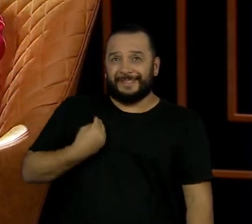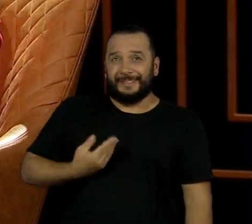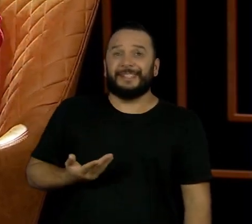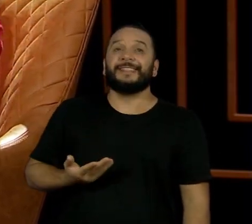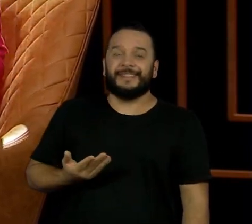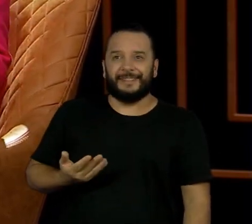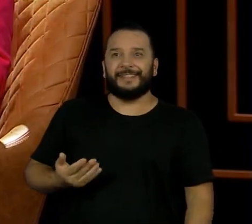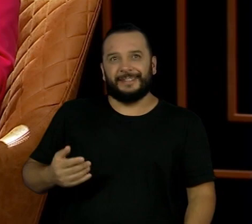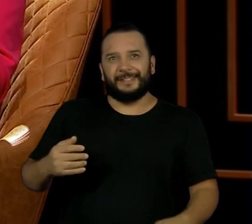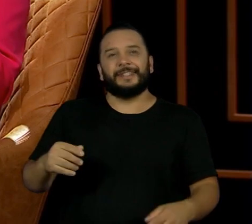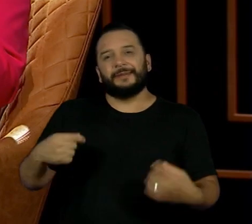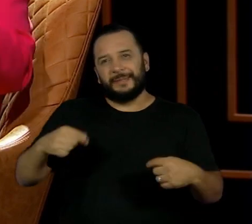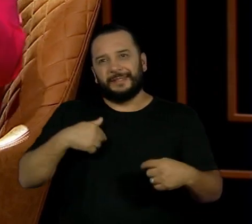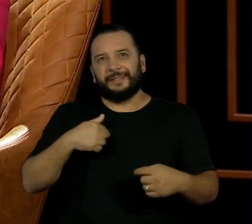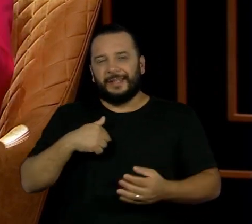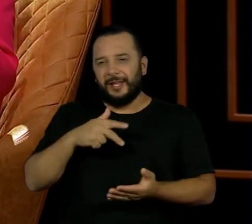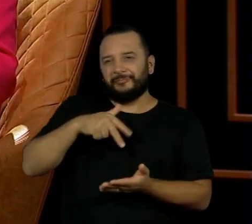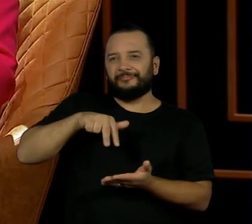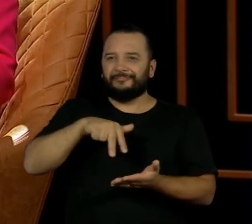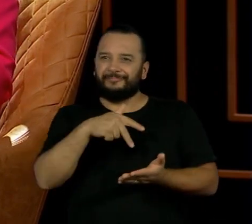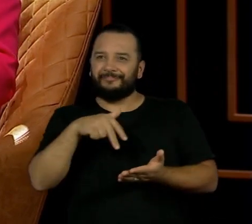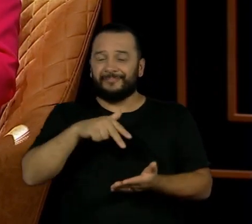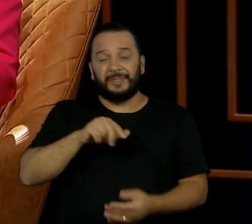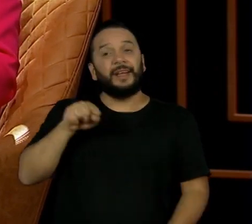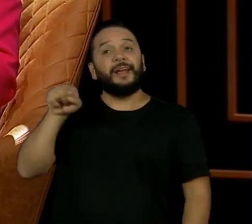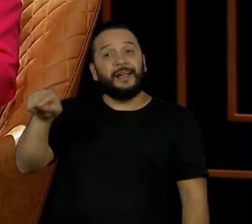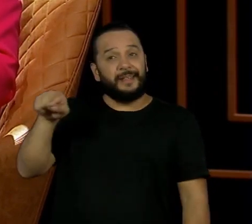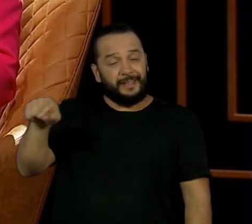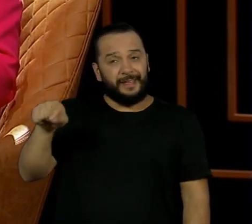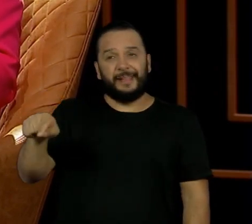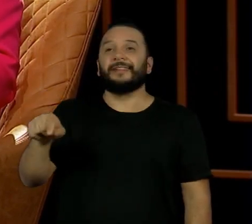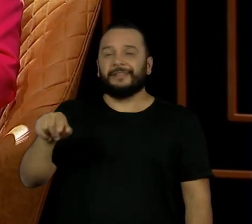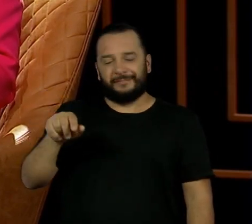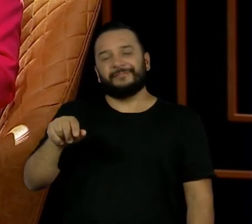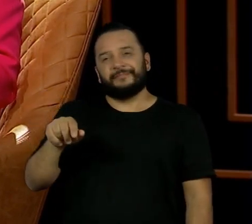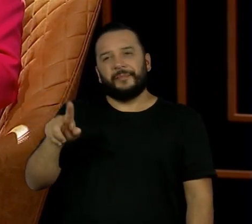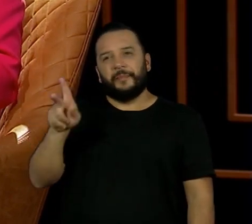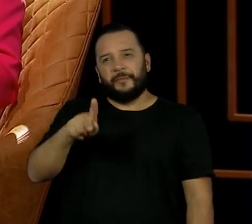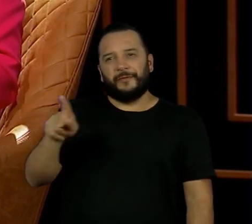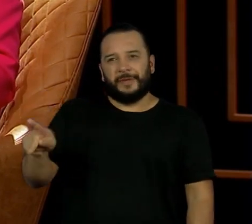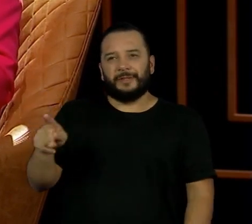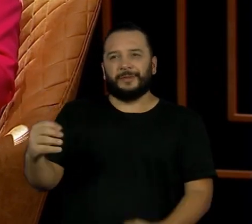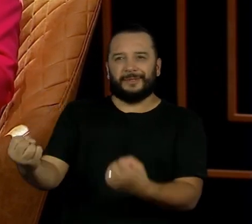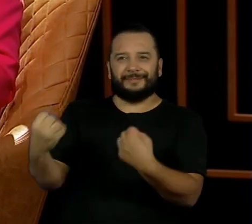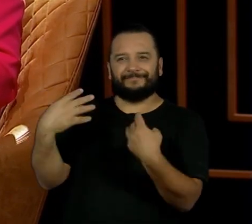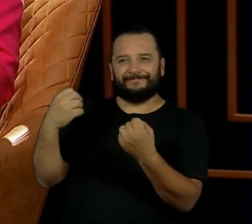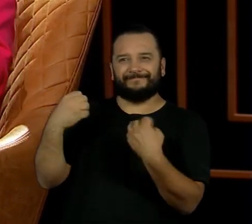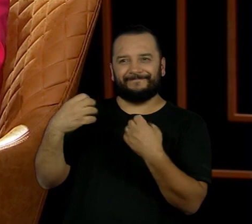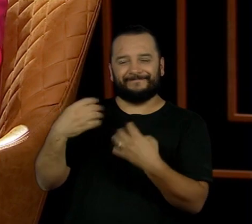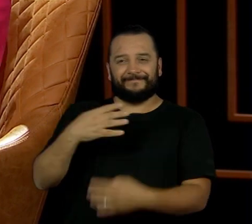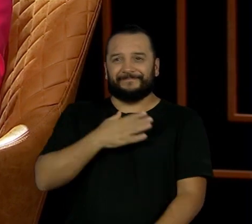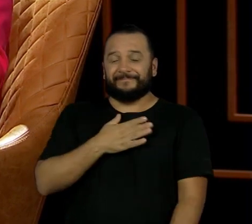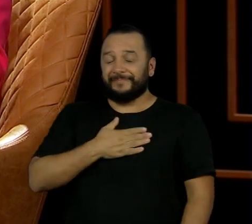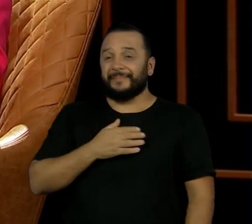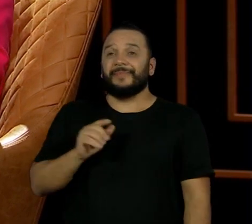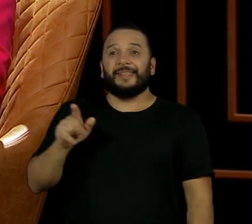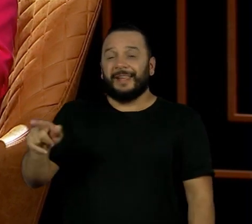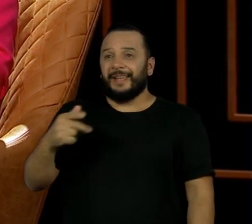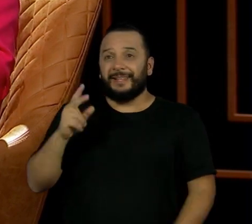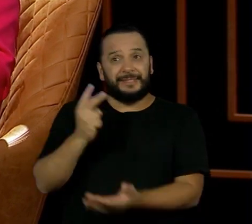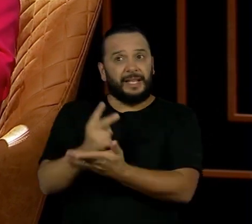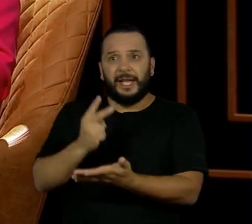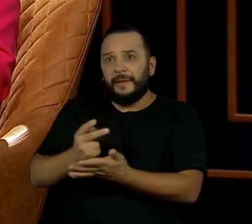ter baile, que o Taíde foi o meu professor, assim, um cara que sempre torceu, um cara do bem,